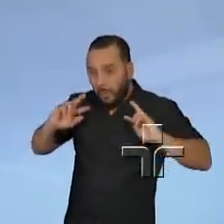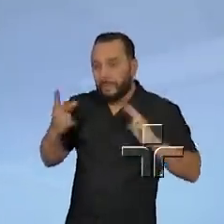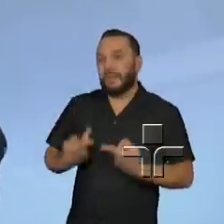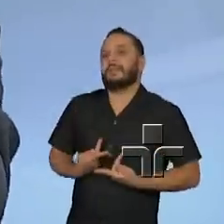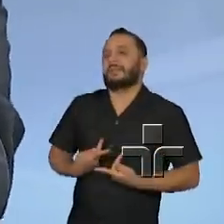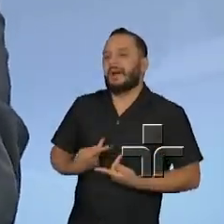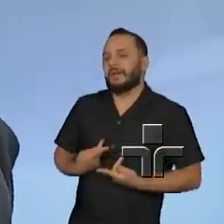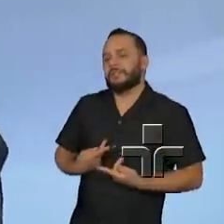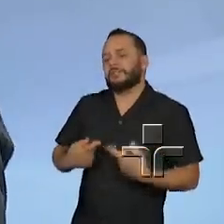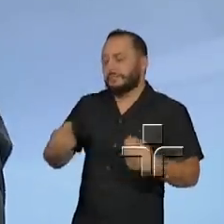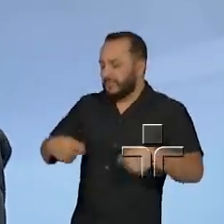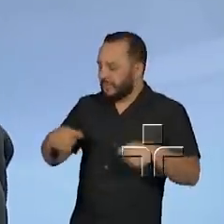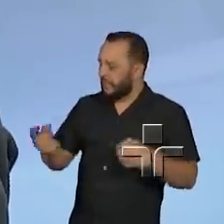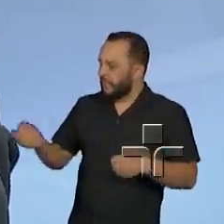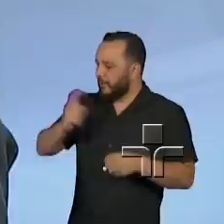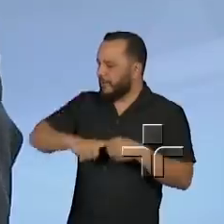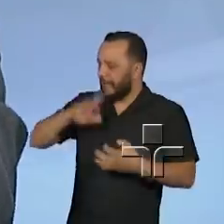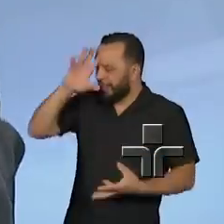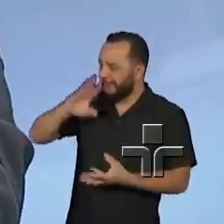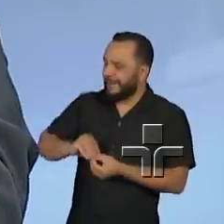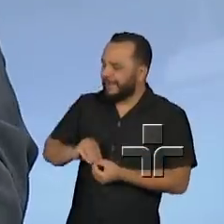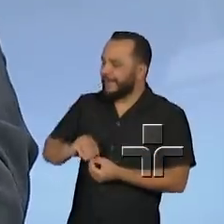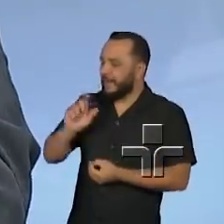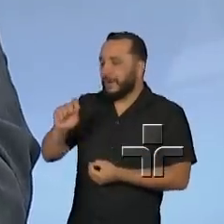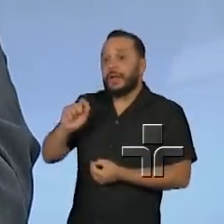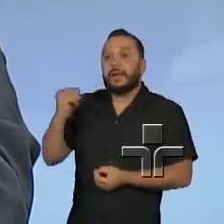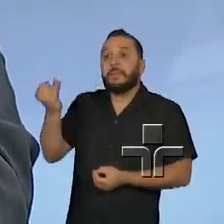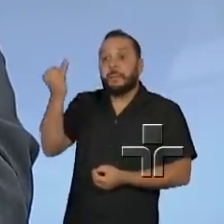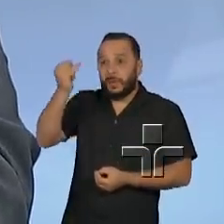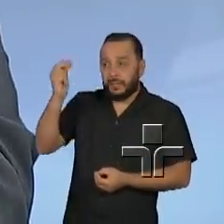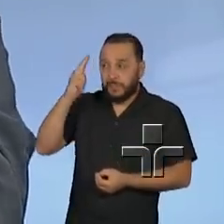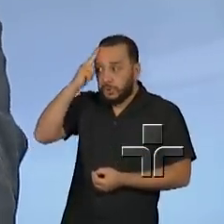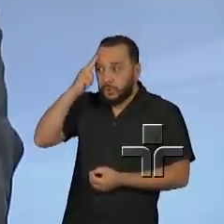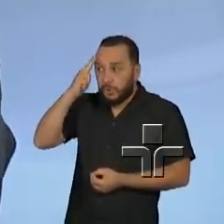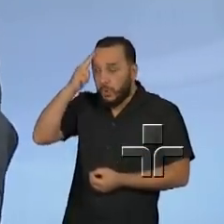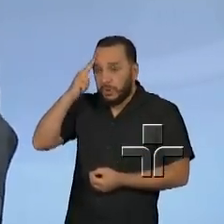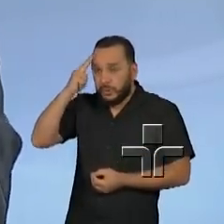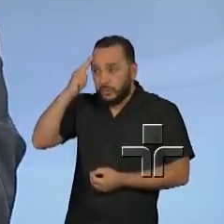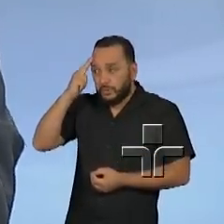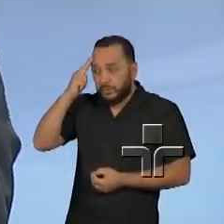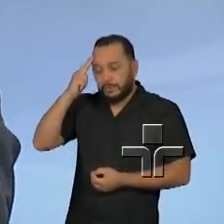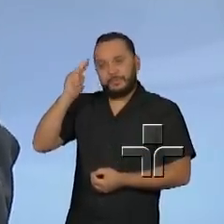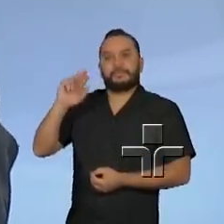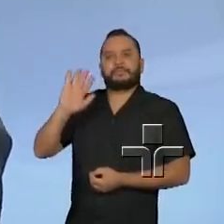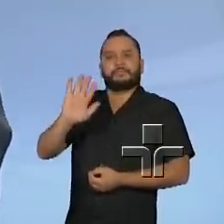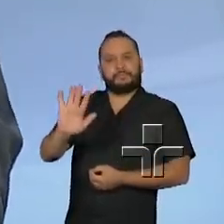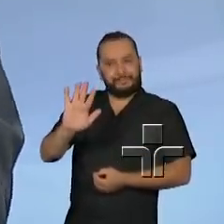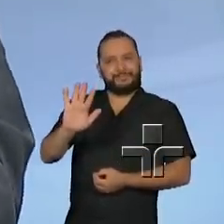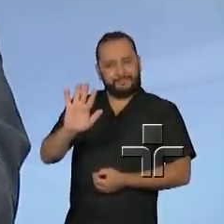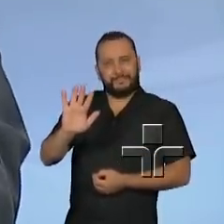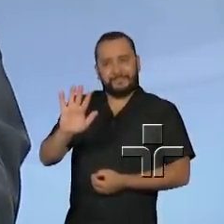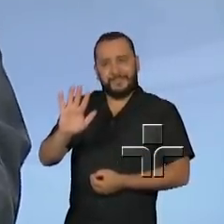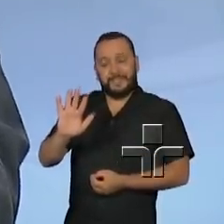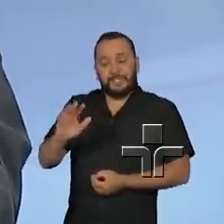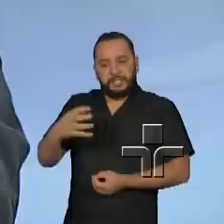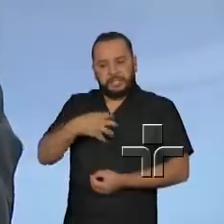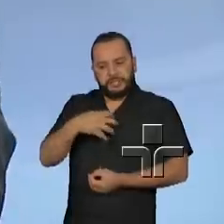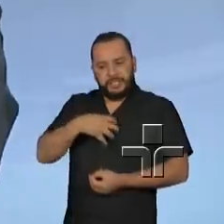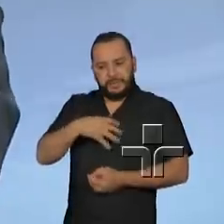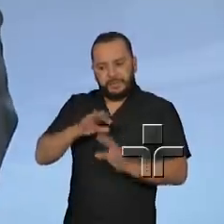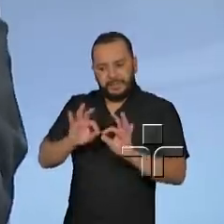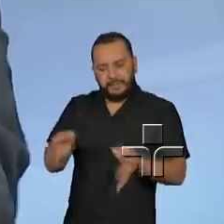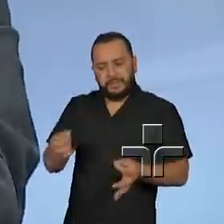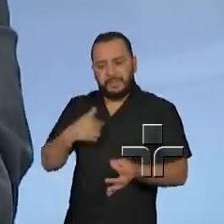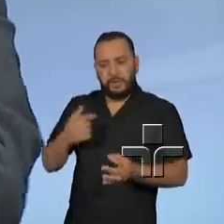melhor a importância dos sonhos. Num nível pessoal, isso é bastante simples de entender. Né? Eu vou lá